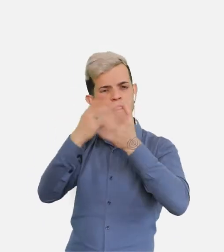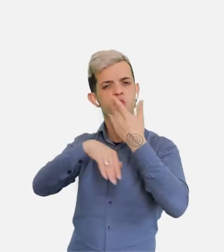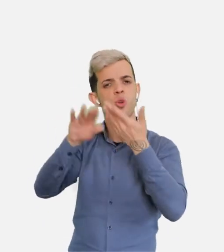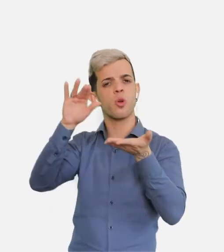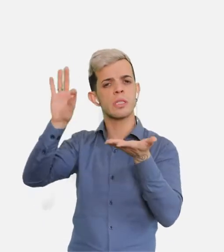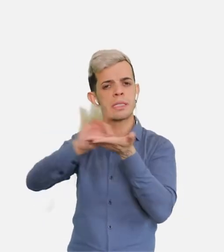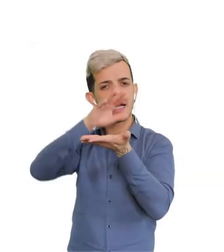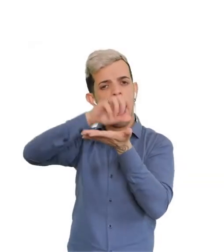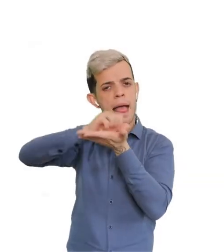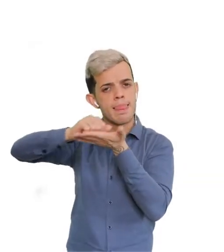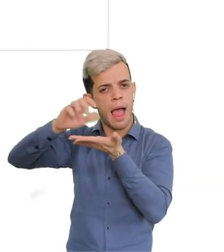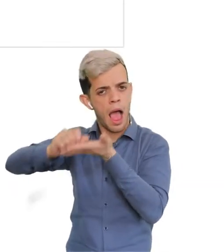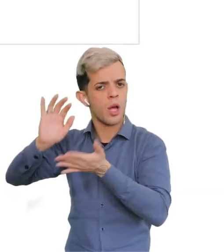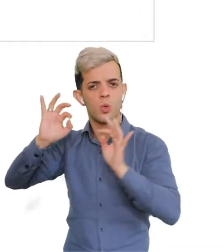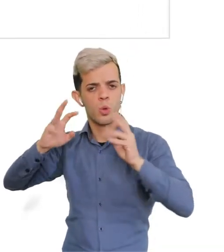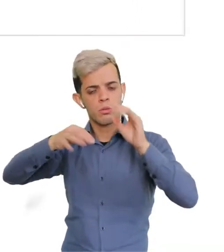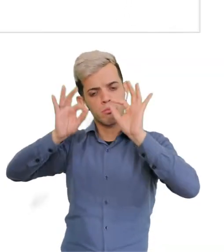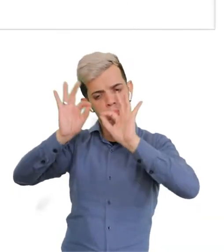realizar o cadastro,